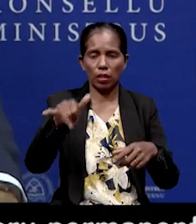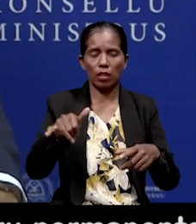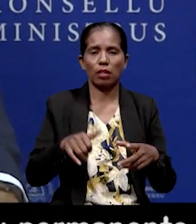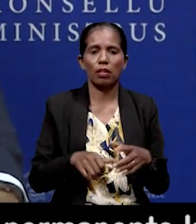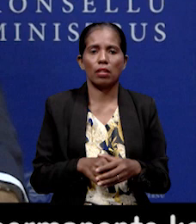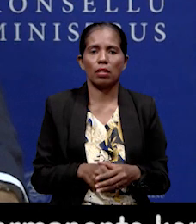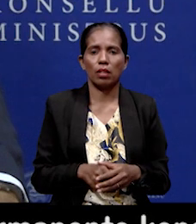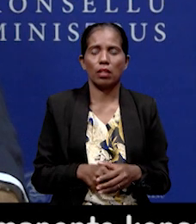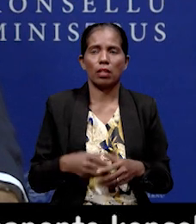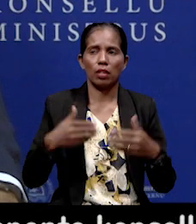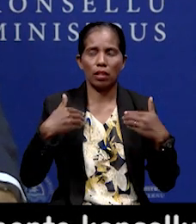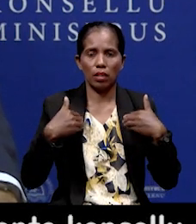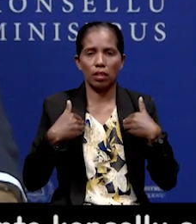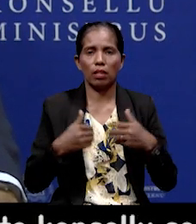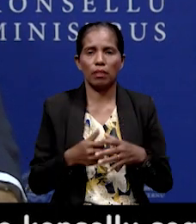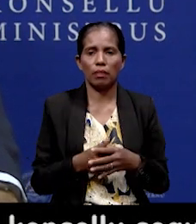gabinete sira iha